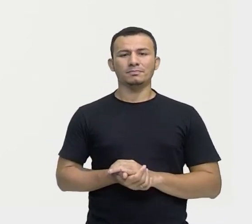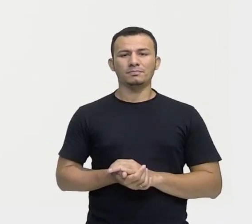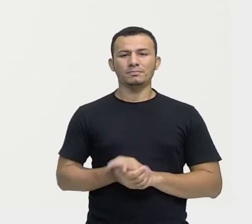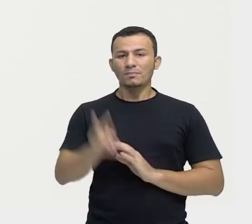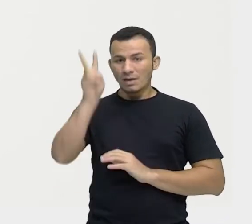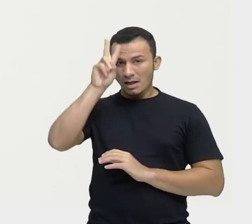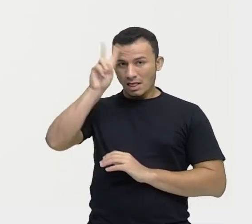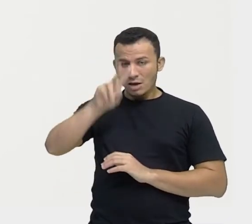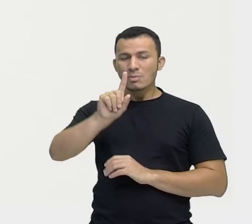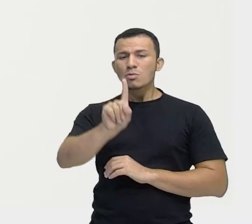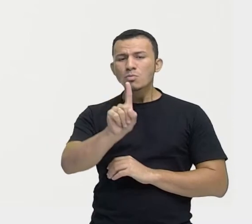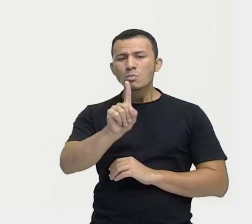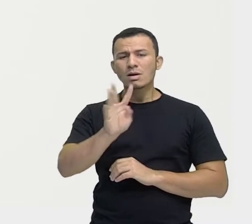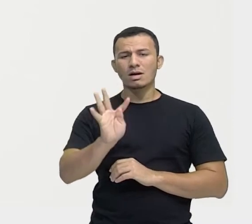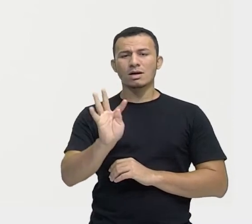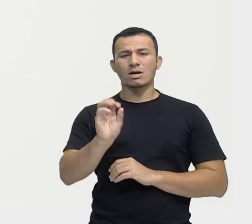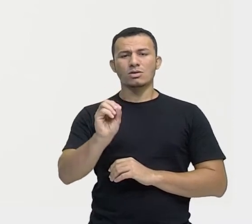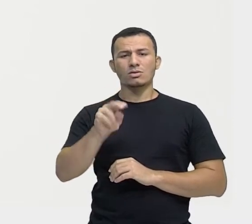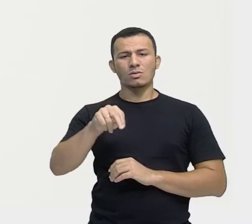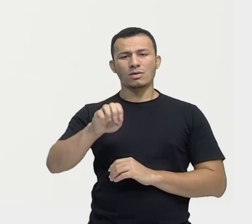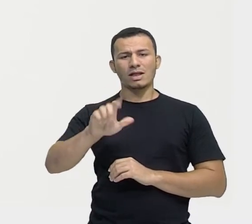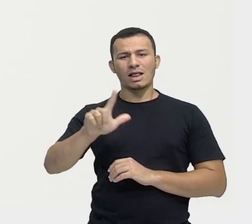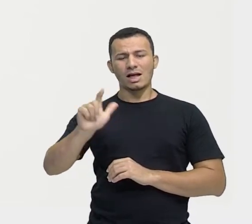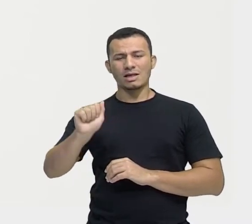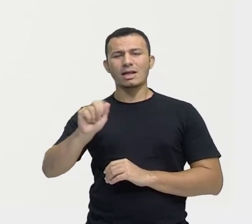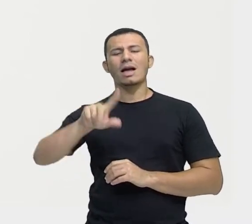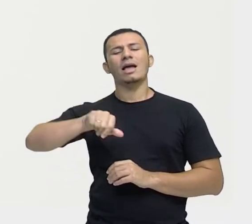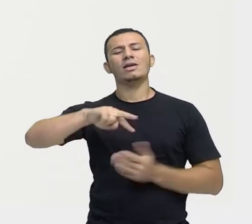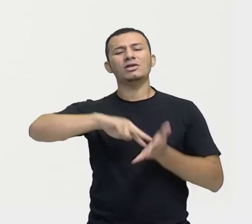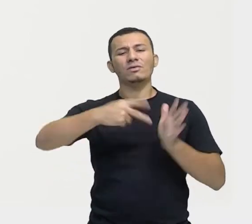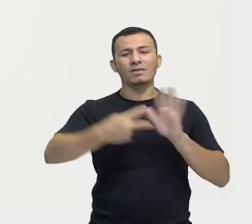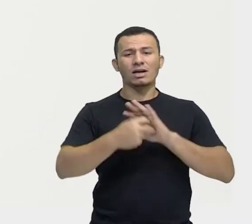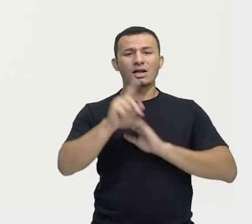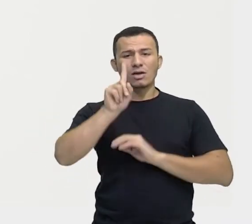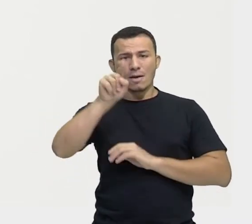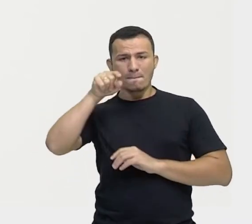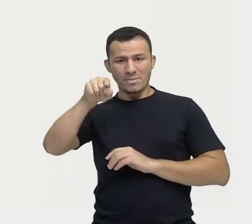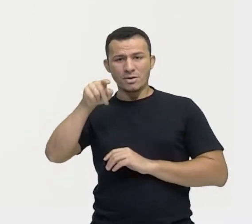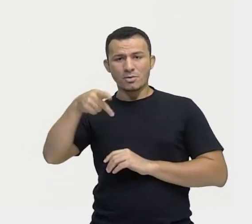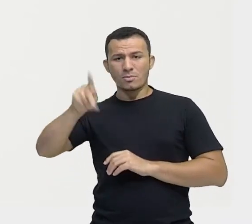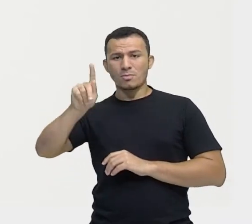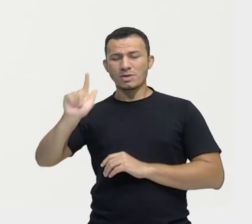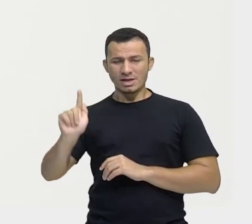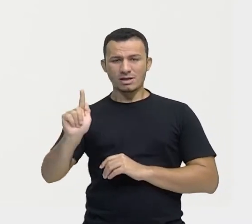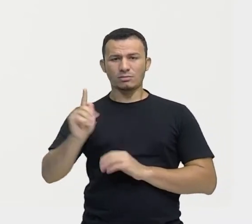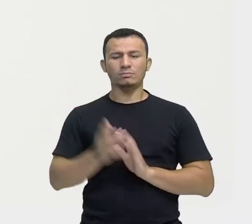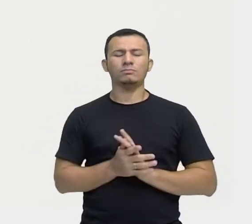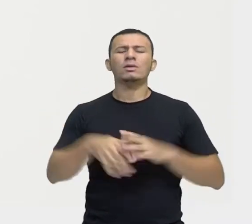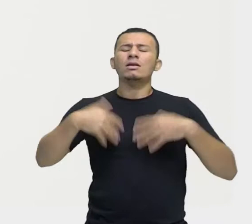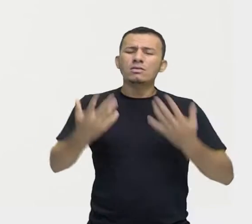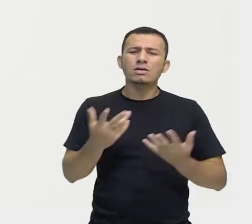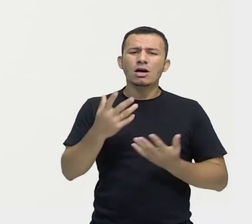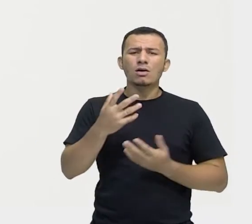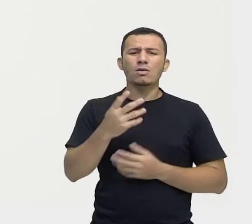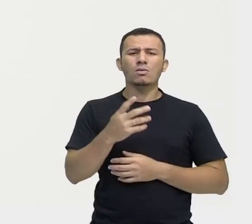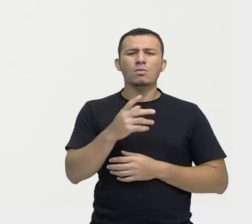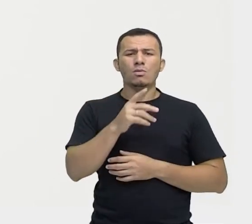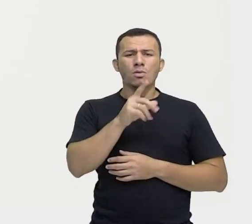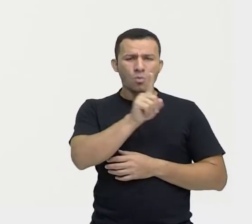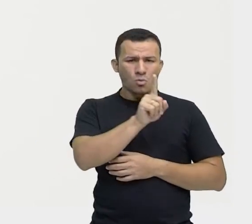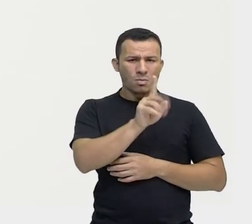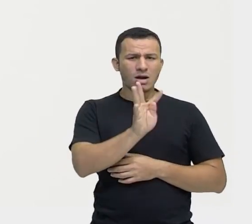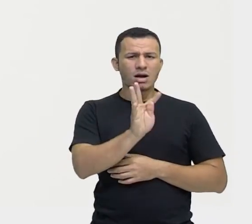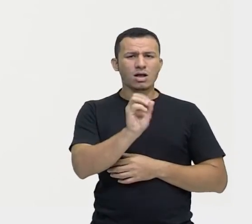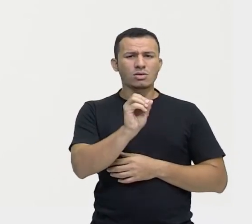quanto? 1.000 quilos. 1 tonelada vale 1.000 quilos. Bom, se 1 tonelada vale 1.000 quilos, 6 toneladas